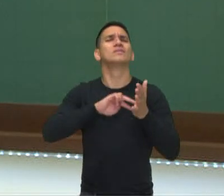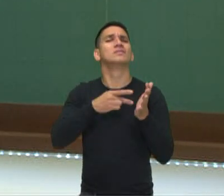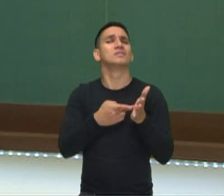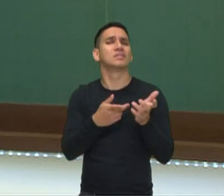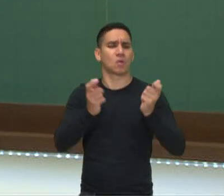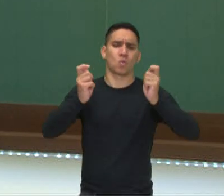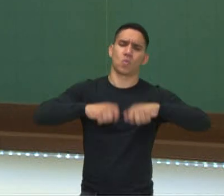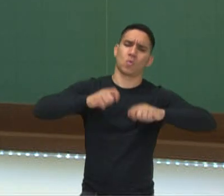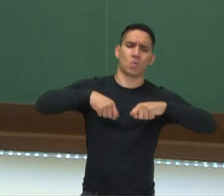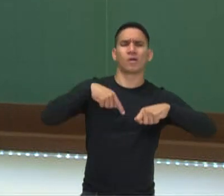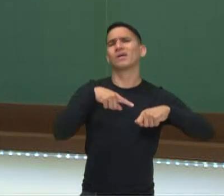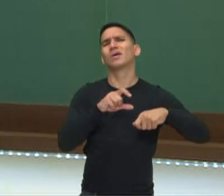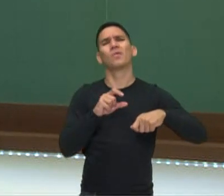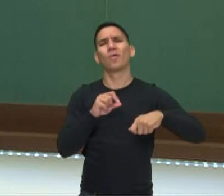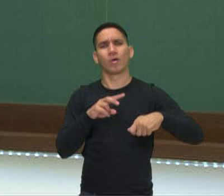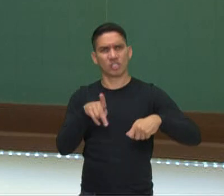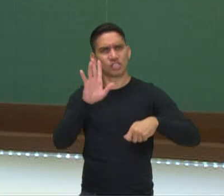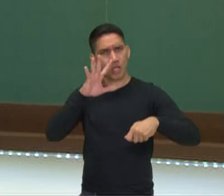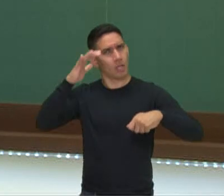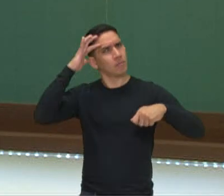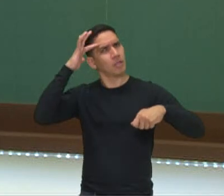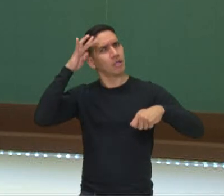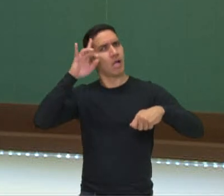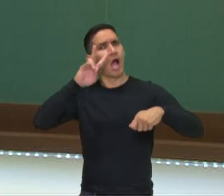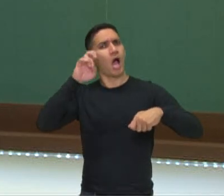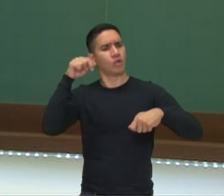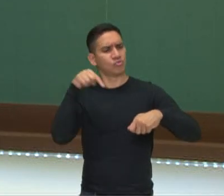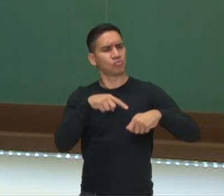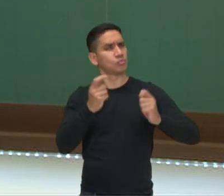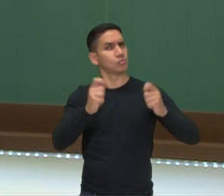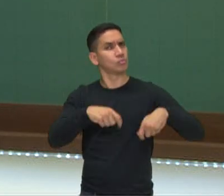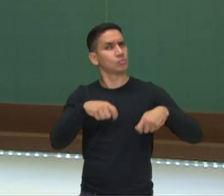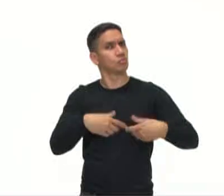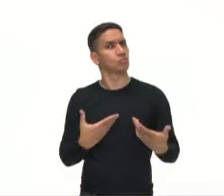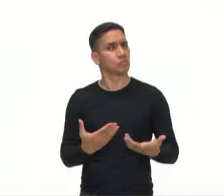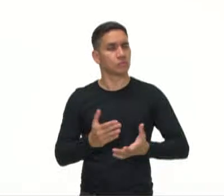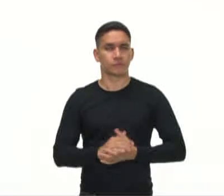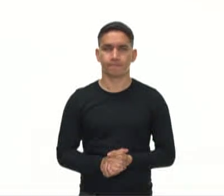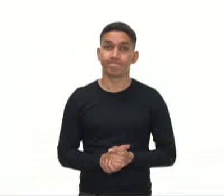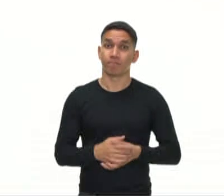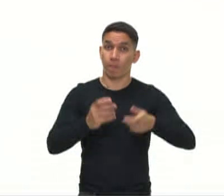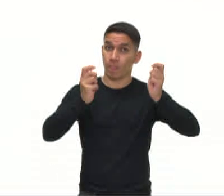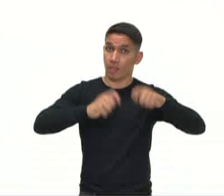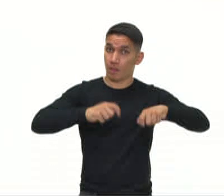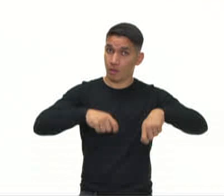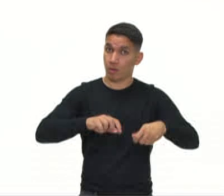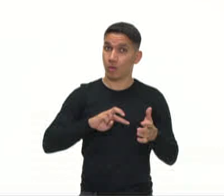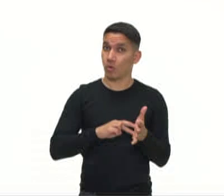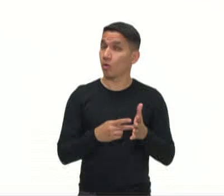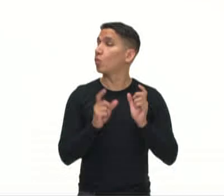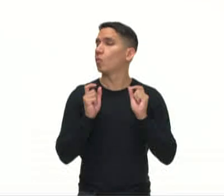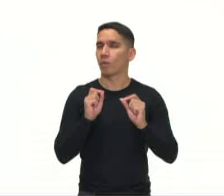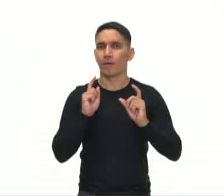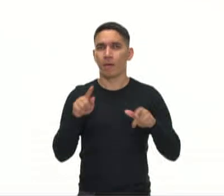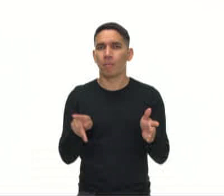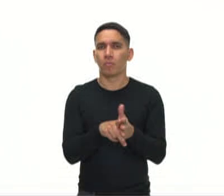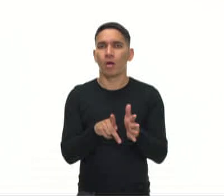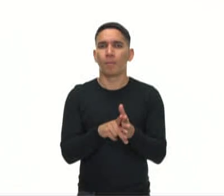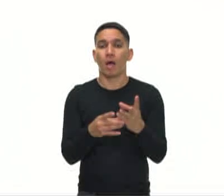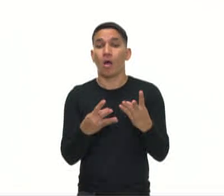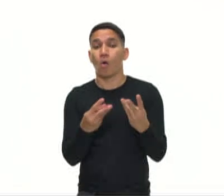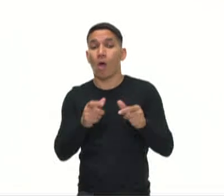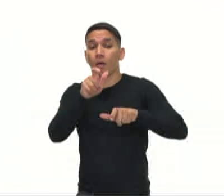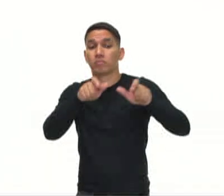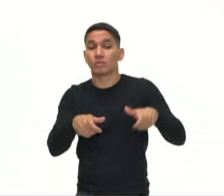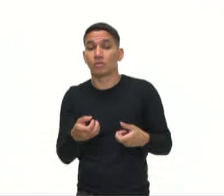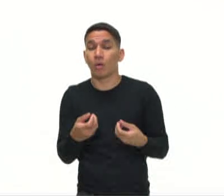significa competência, né? Você já pensou sobre essa palavra? Competência nada mais é do que a qualidade de quem